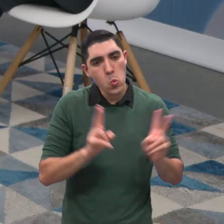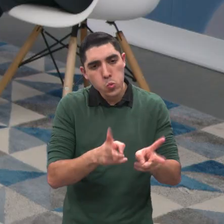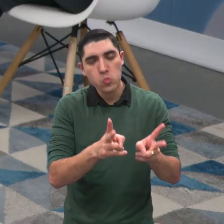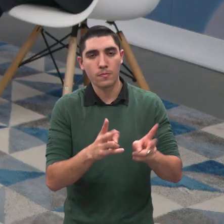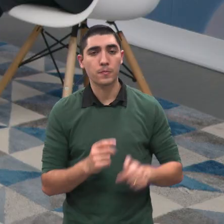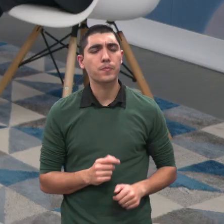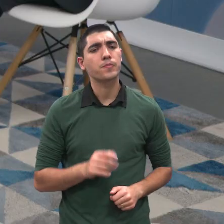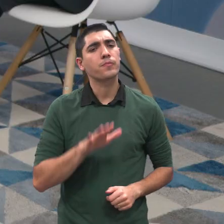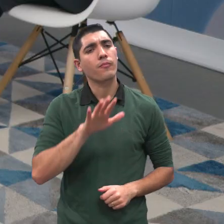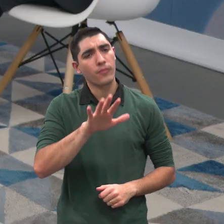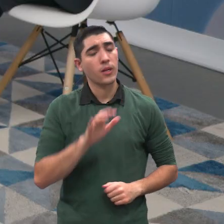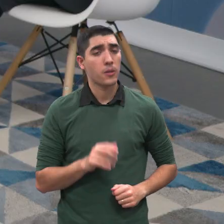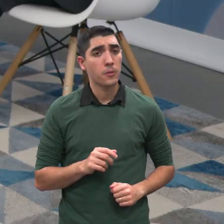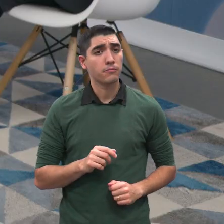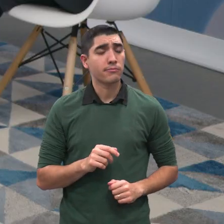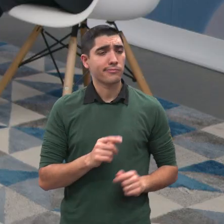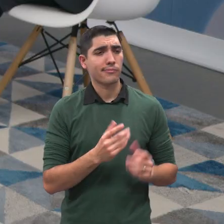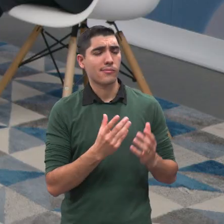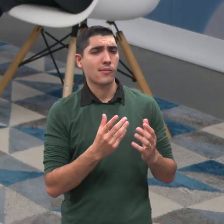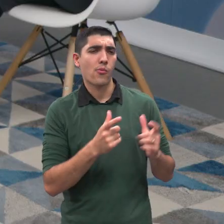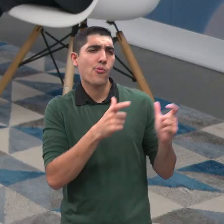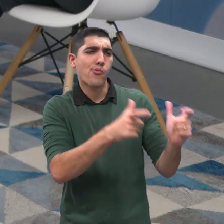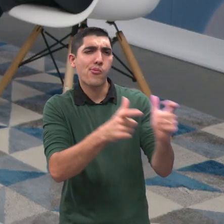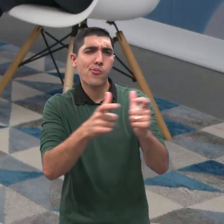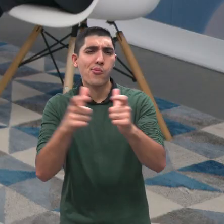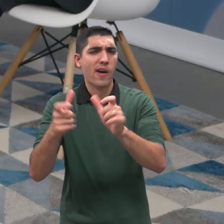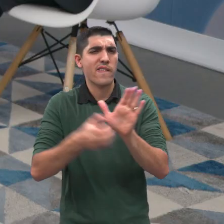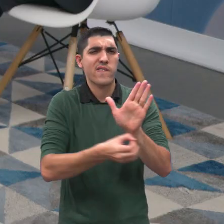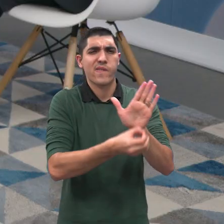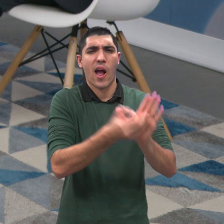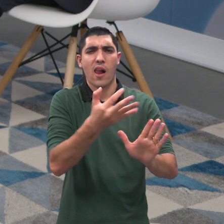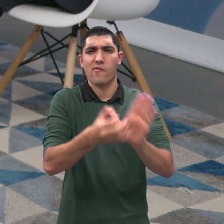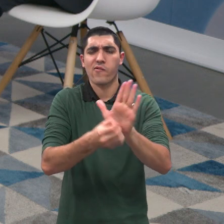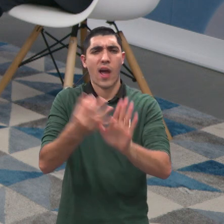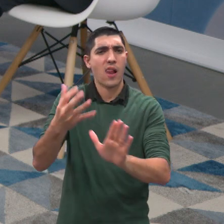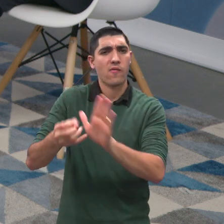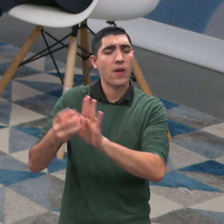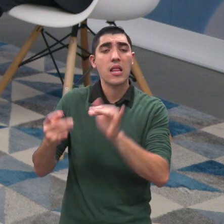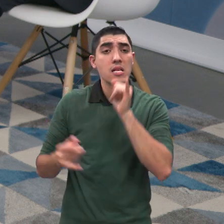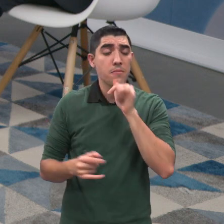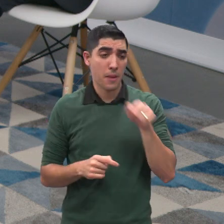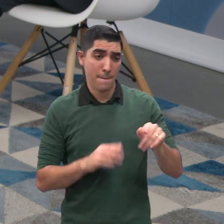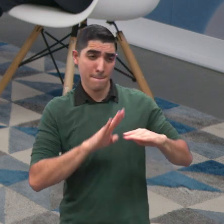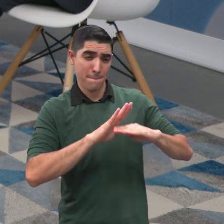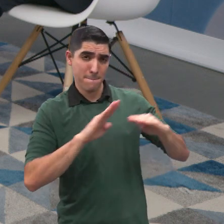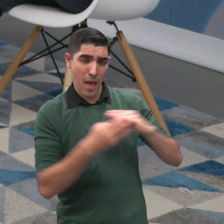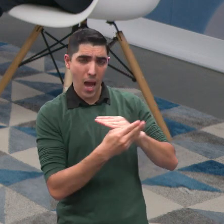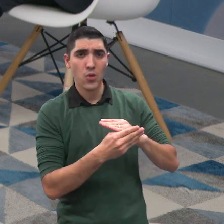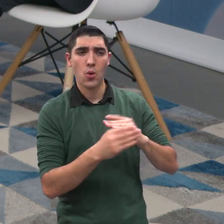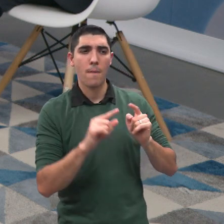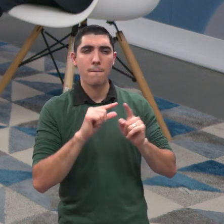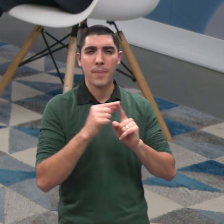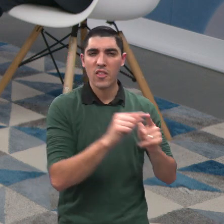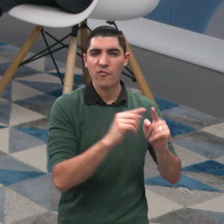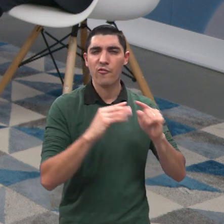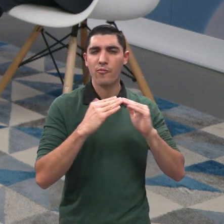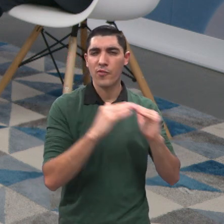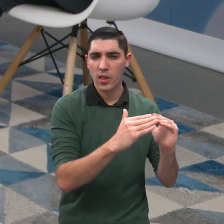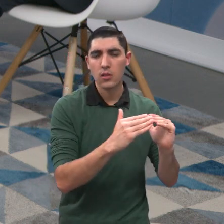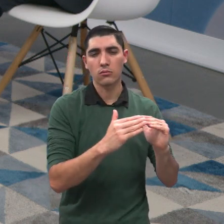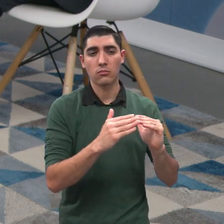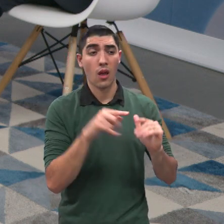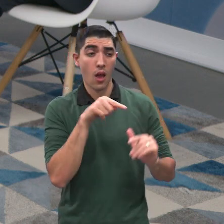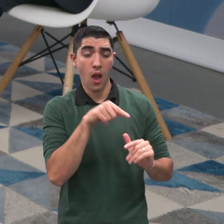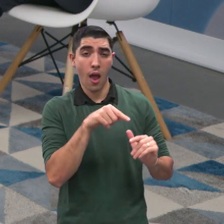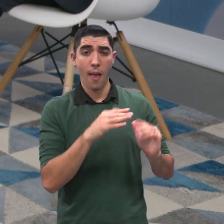que acontece muito em muitos locais é os bairros periféricos, né, além de serem